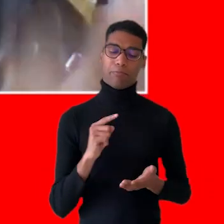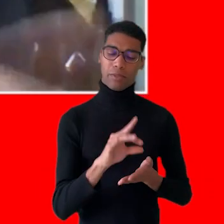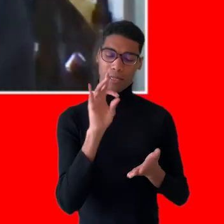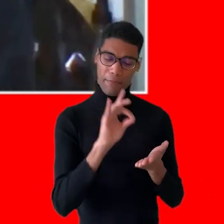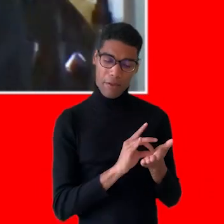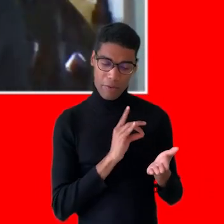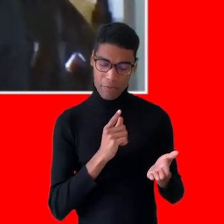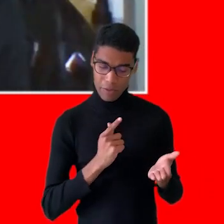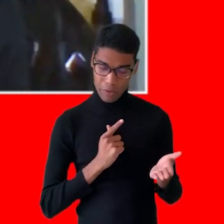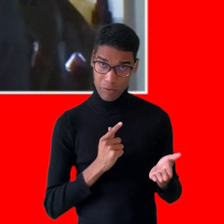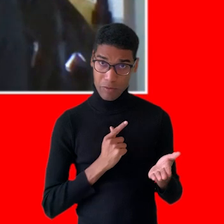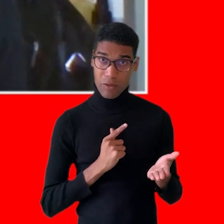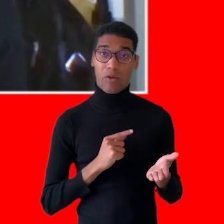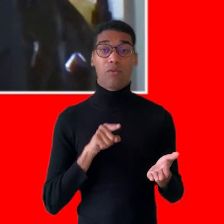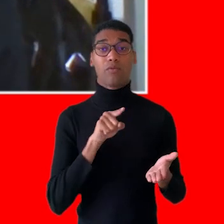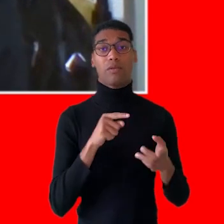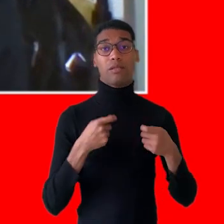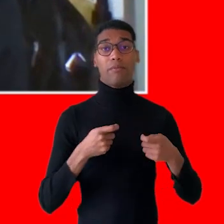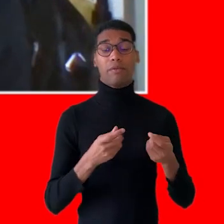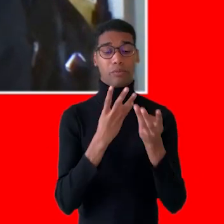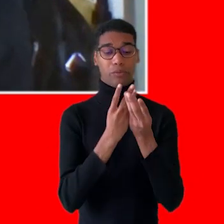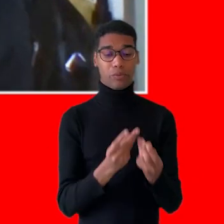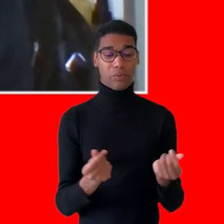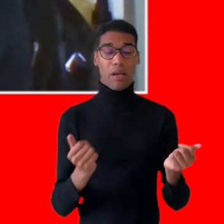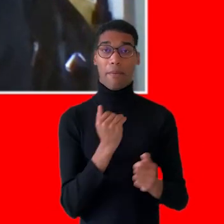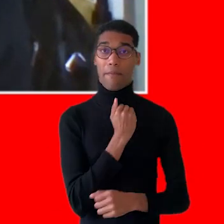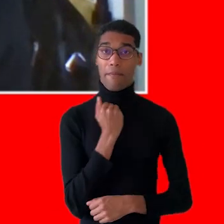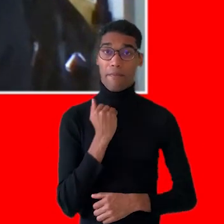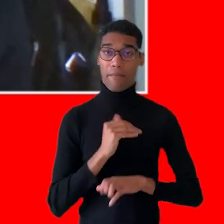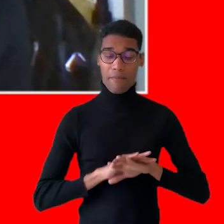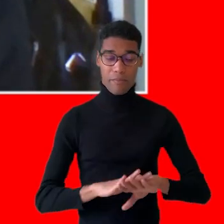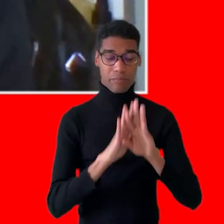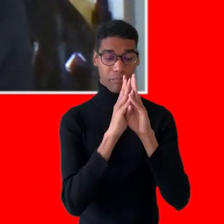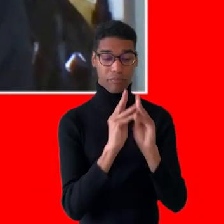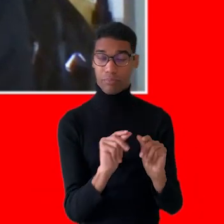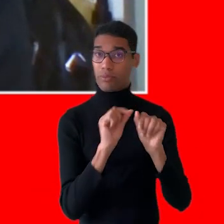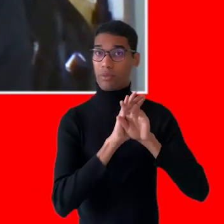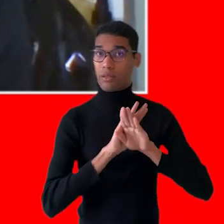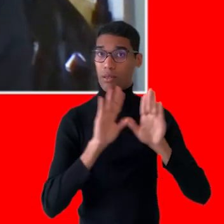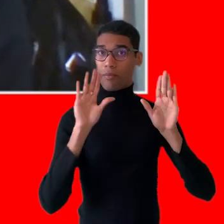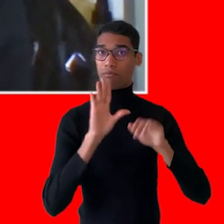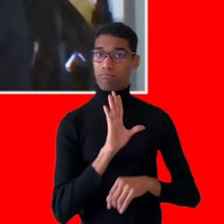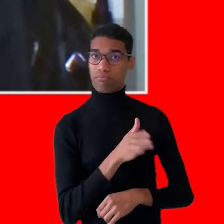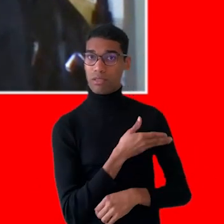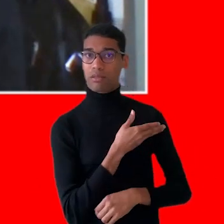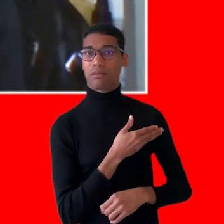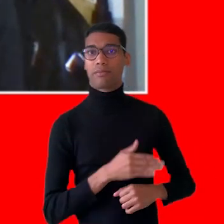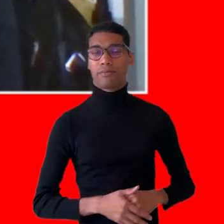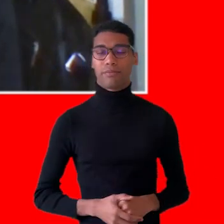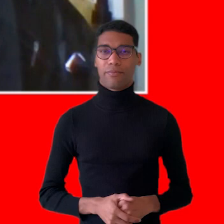meu inimigo, você precisa ser destruído, morto, dizimado.